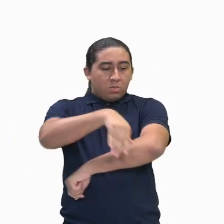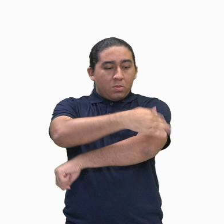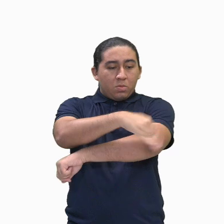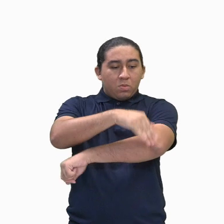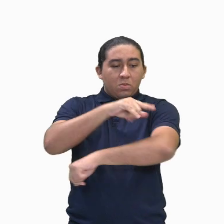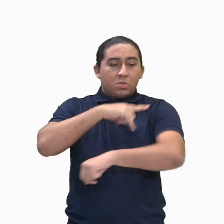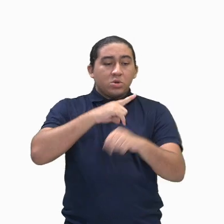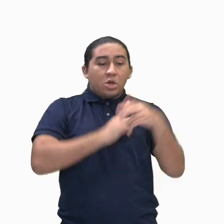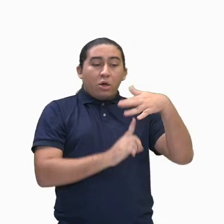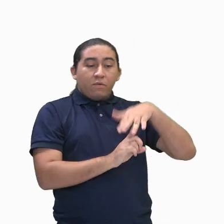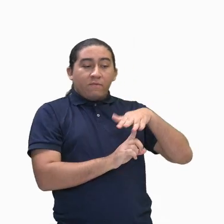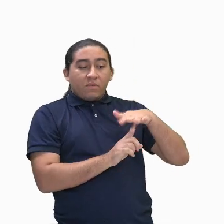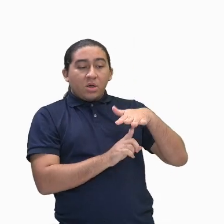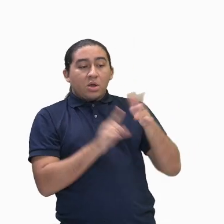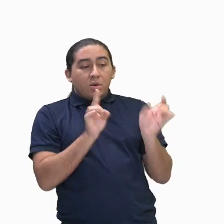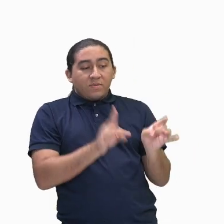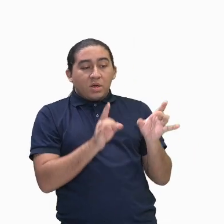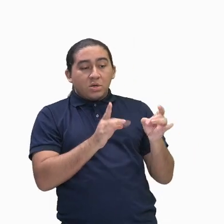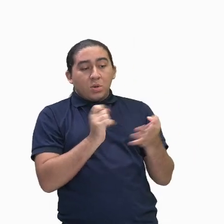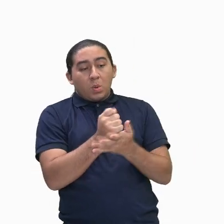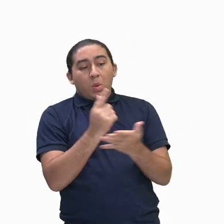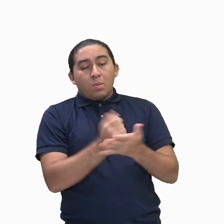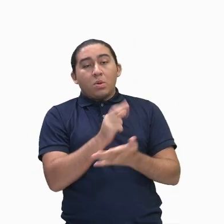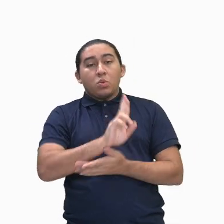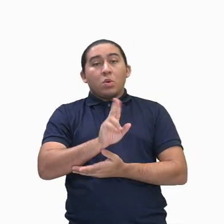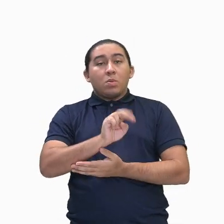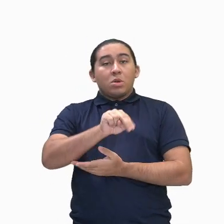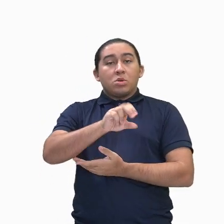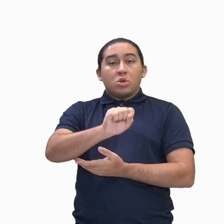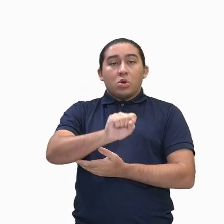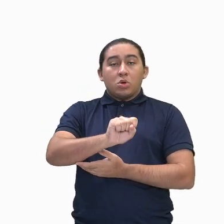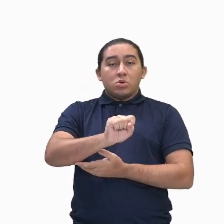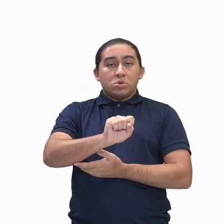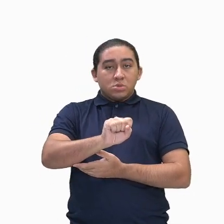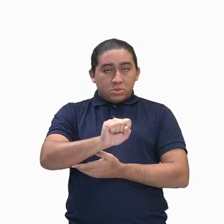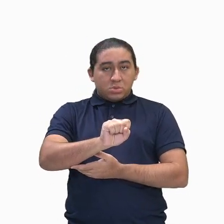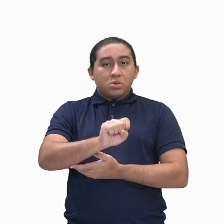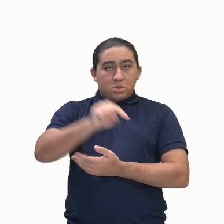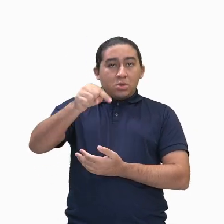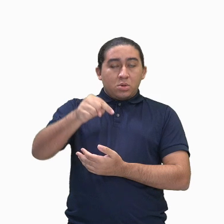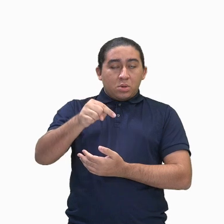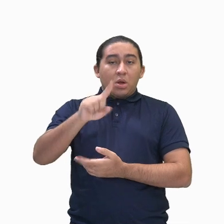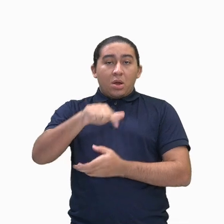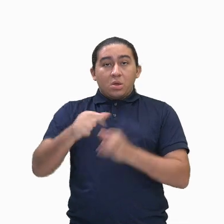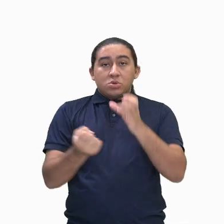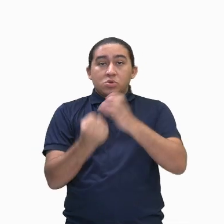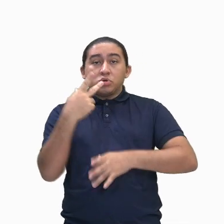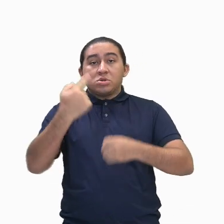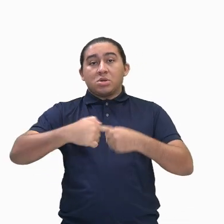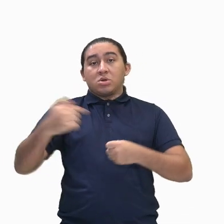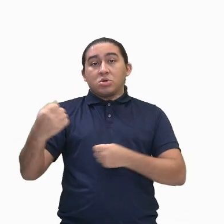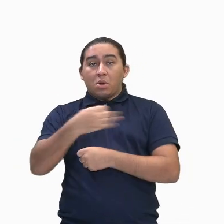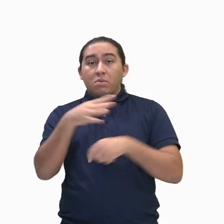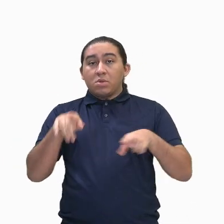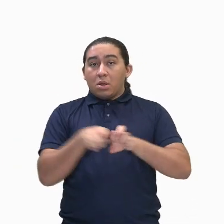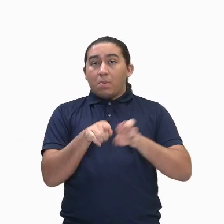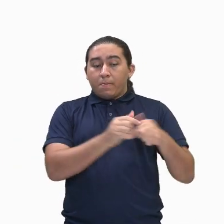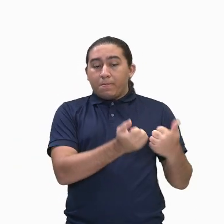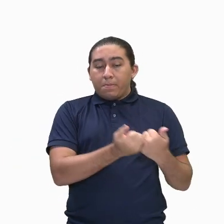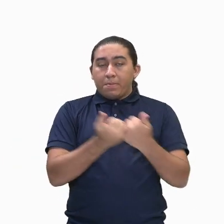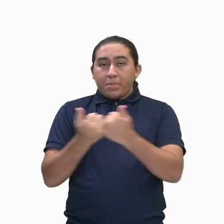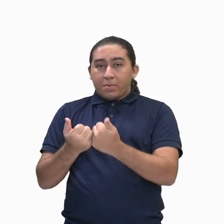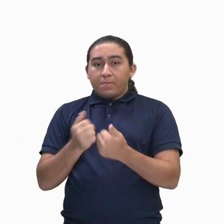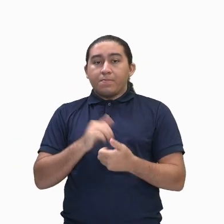vocês, chamados de nós comerciais, tá bom? Que vão dar origem também a novas cidades. Essas cidades conhecidas